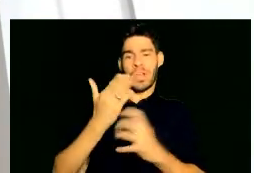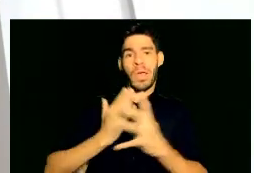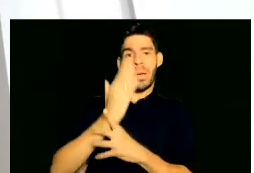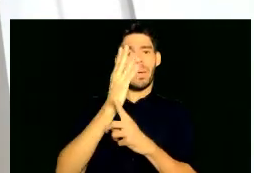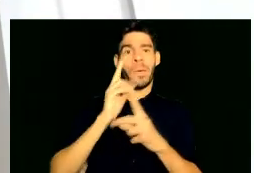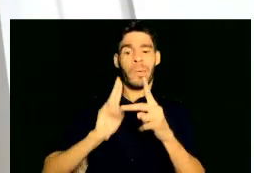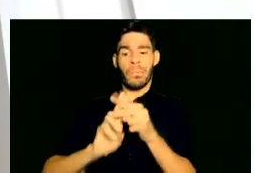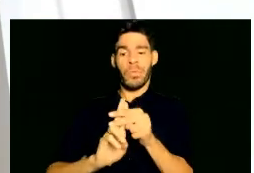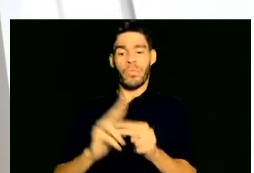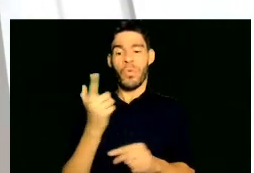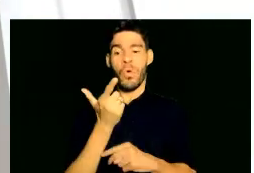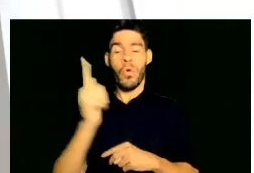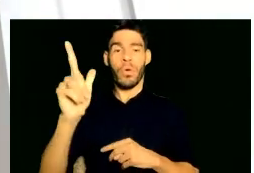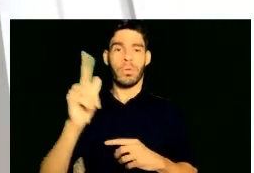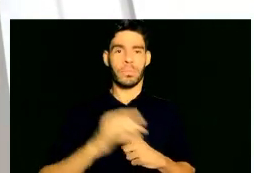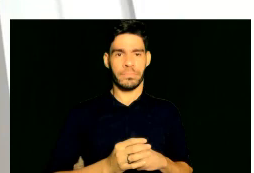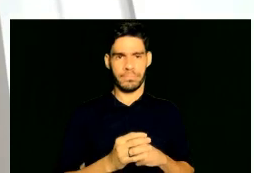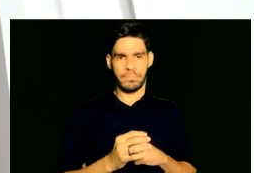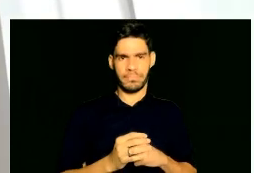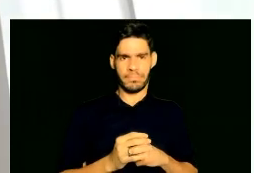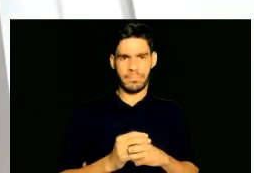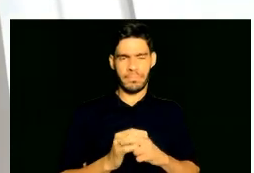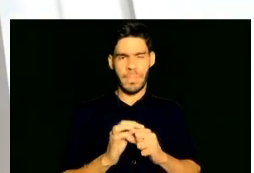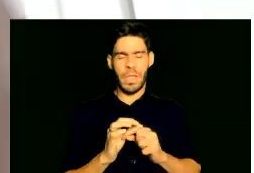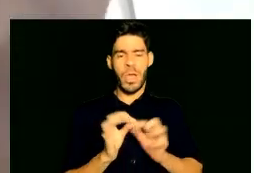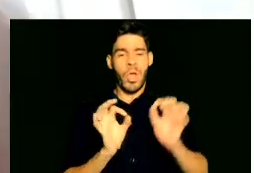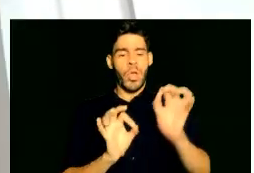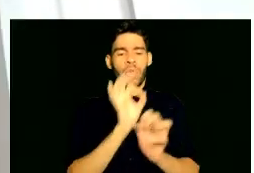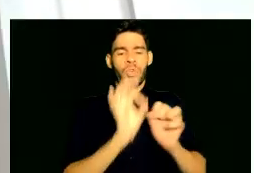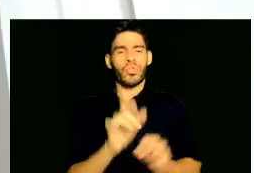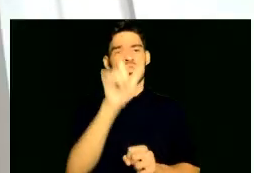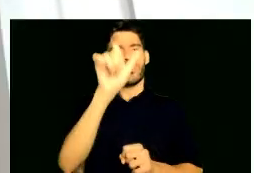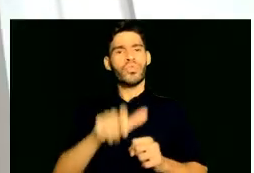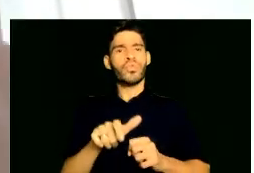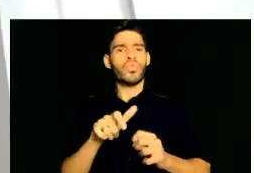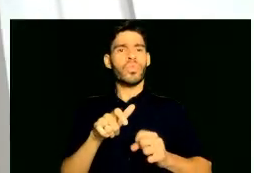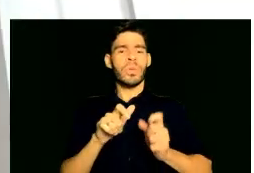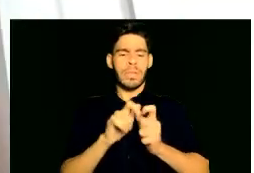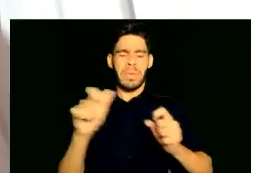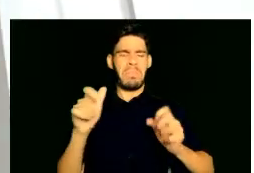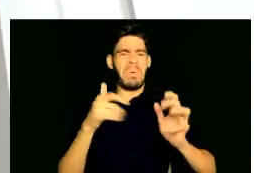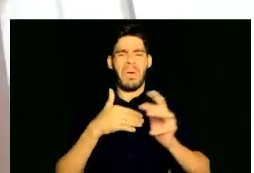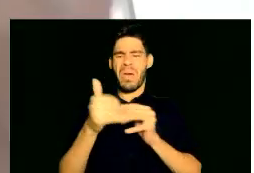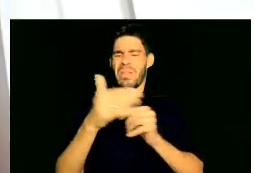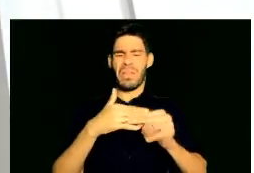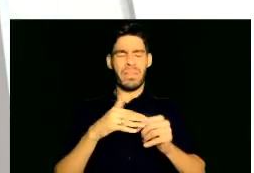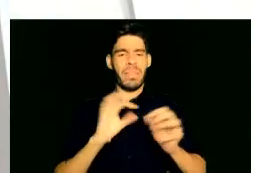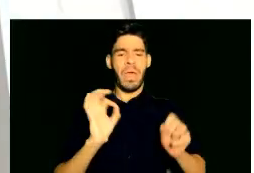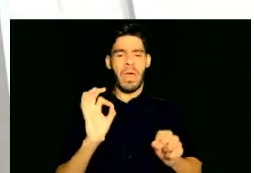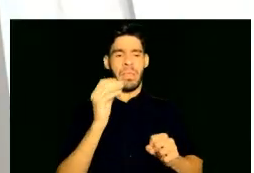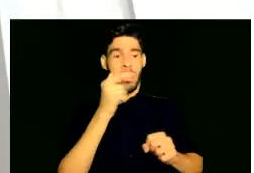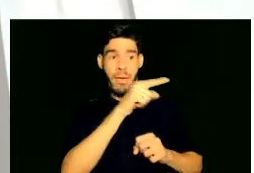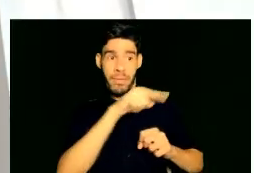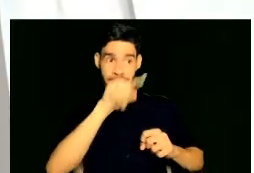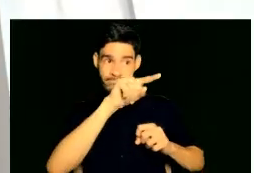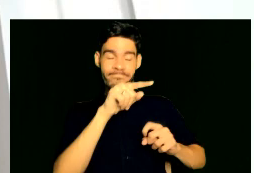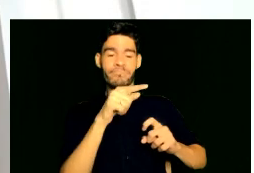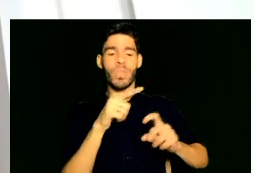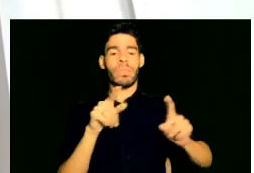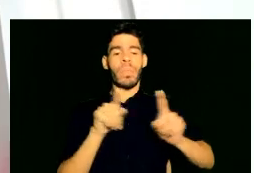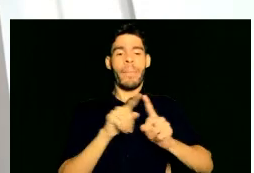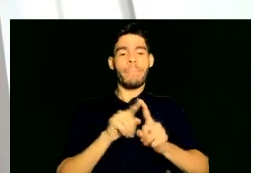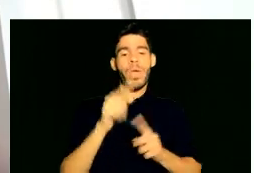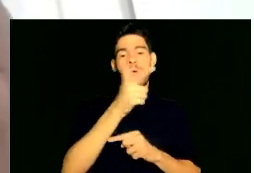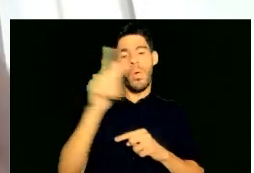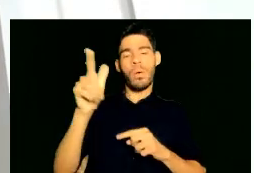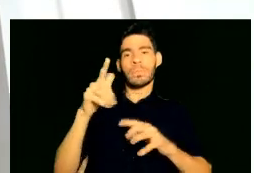alternativas viáveis já providas pelo SUS. O ponto simplesmente é que juízes e juízas sequer se debruçam, na maior parte das vezes, sobre este e